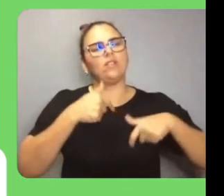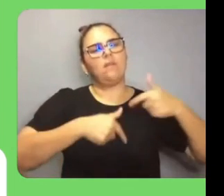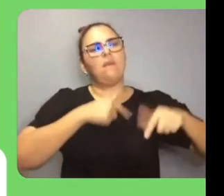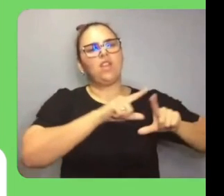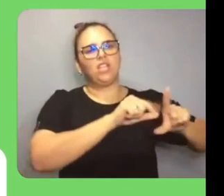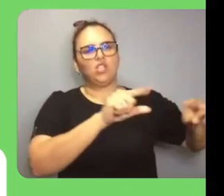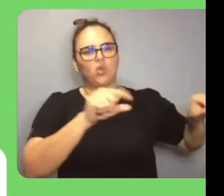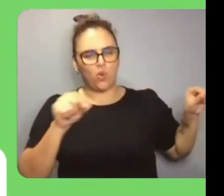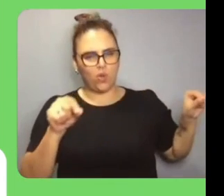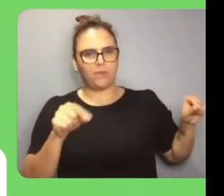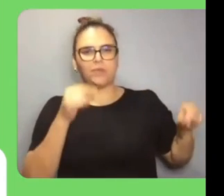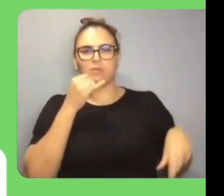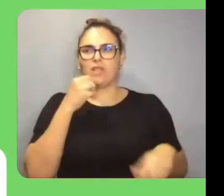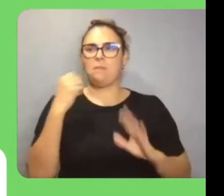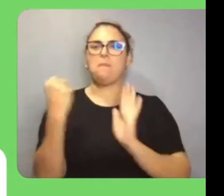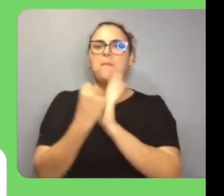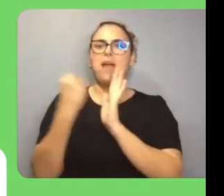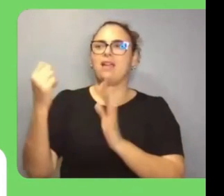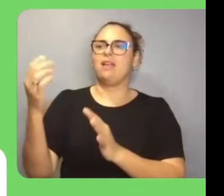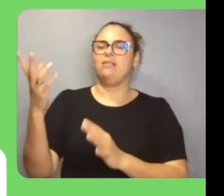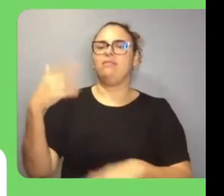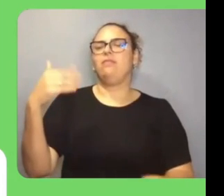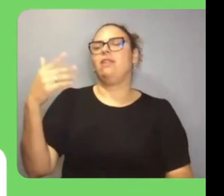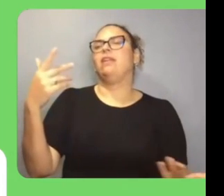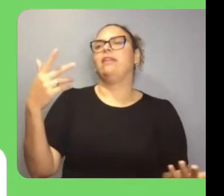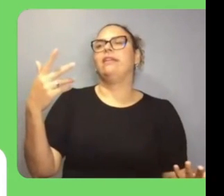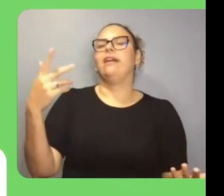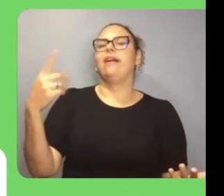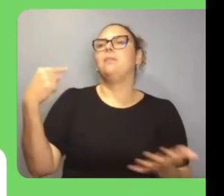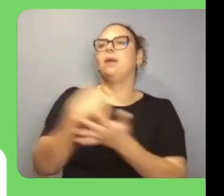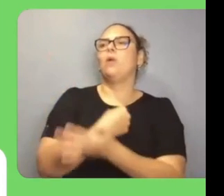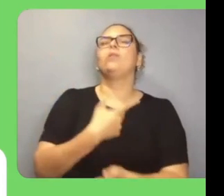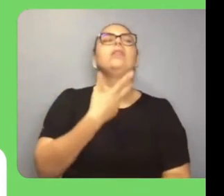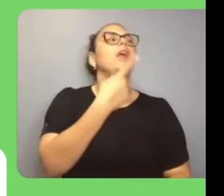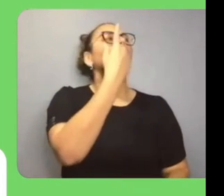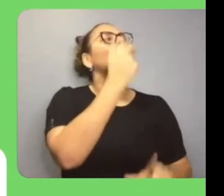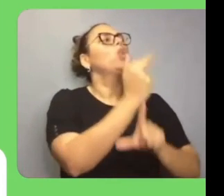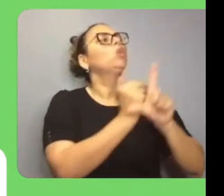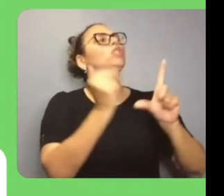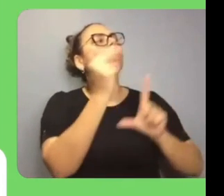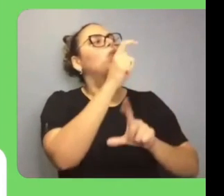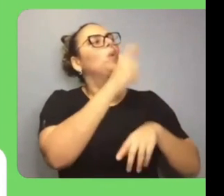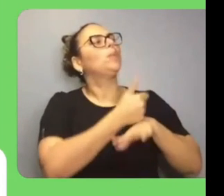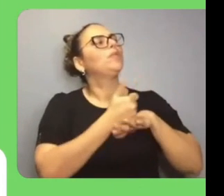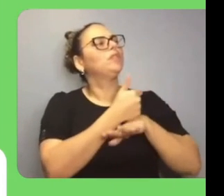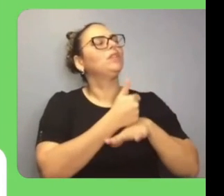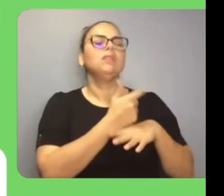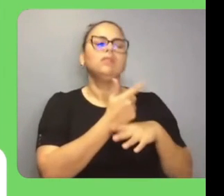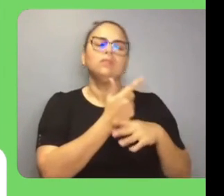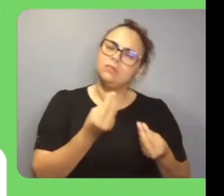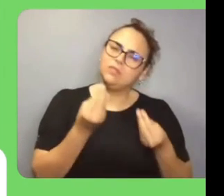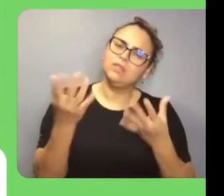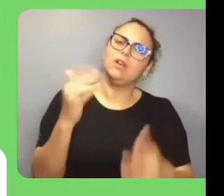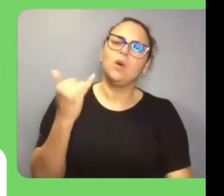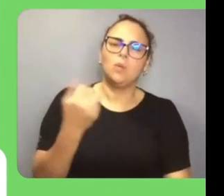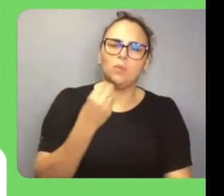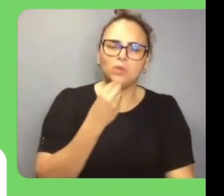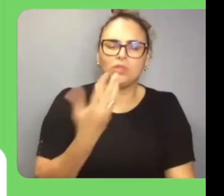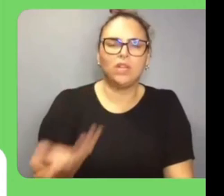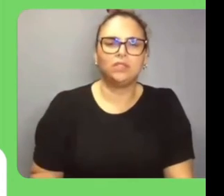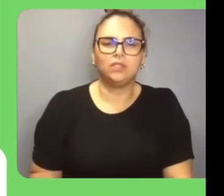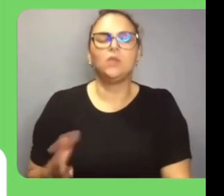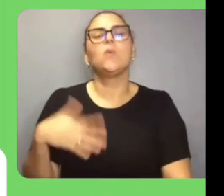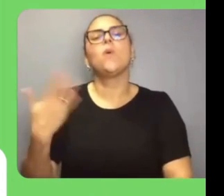marca chega, preciso de um ilustrador, vamos dar uma oportunidade. Em que lugar, qual momento já